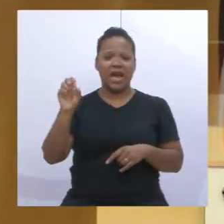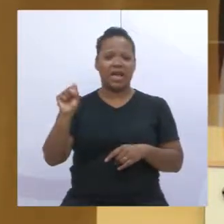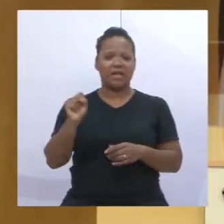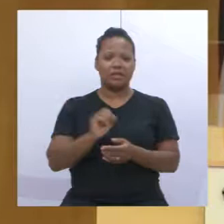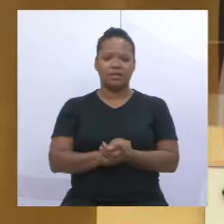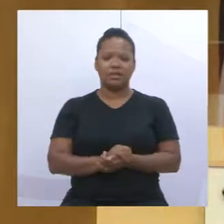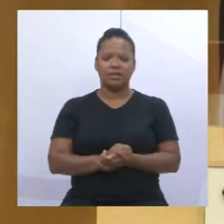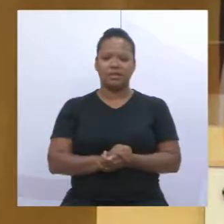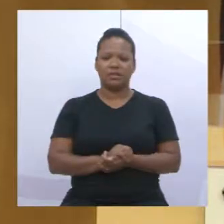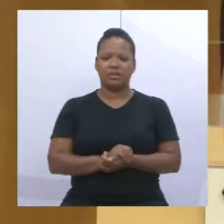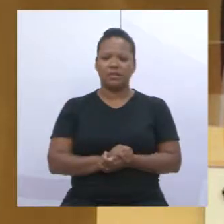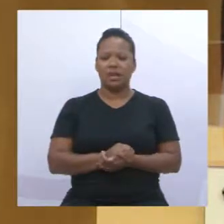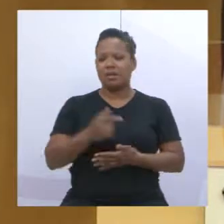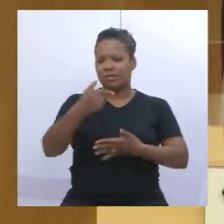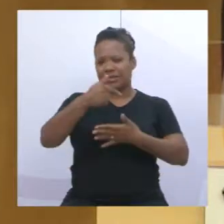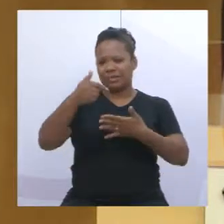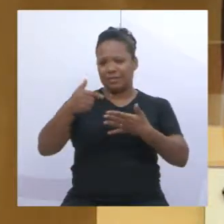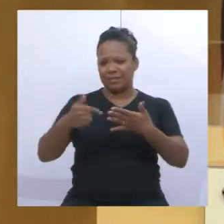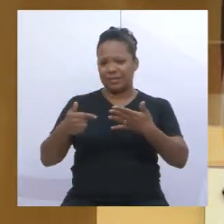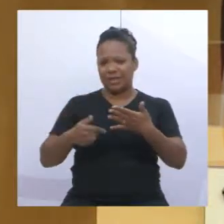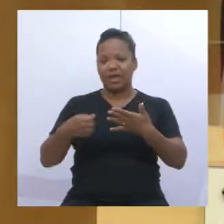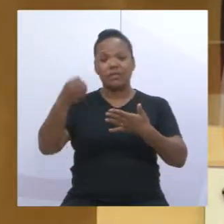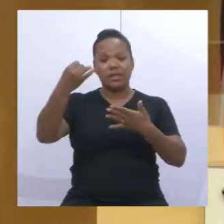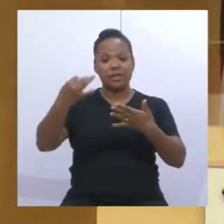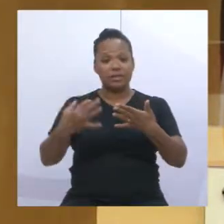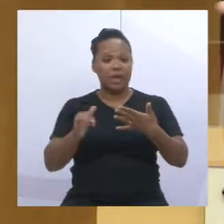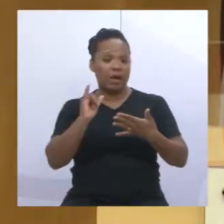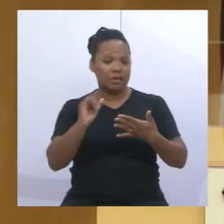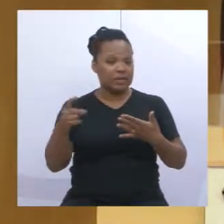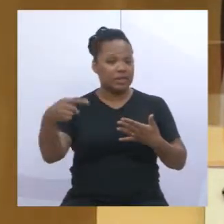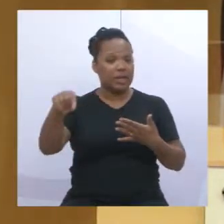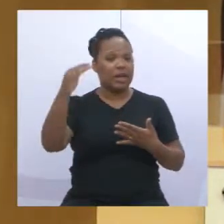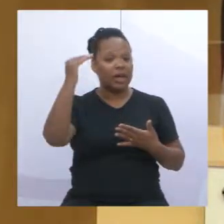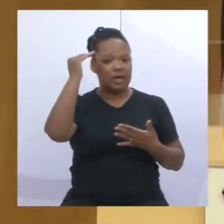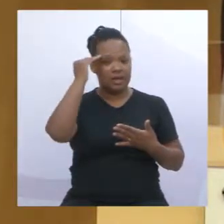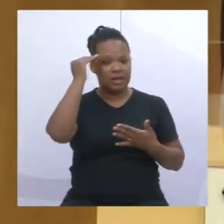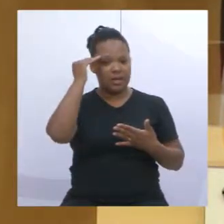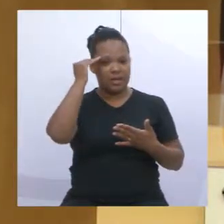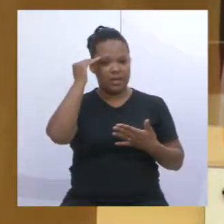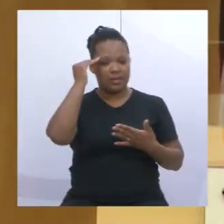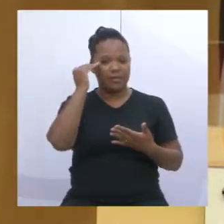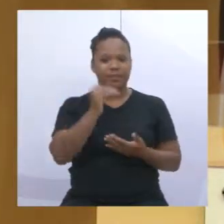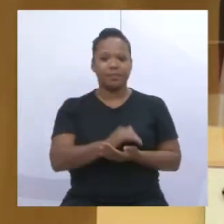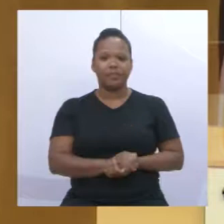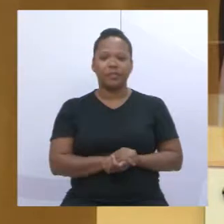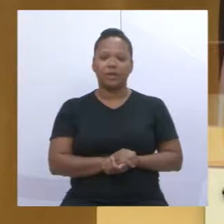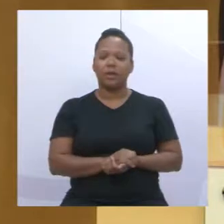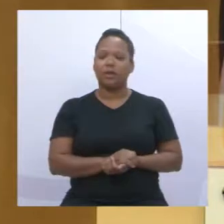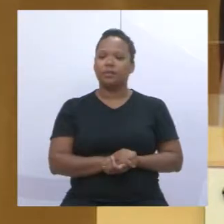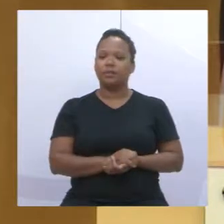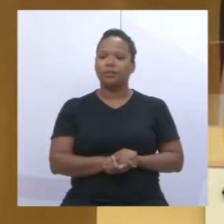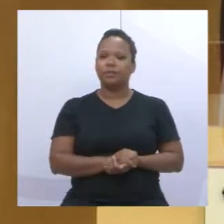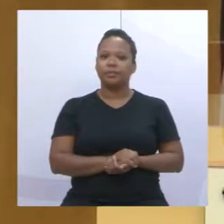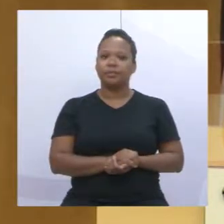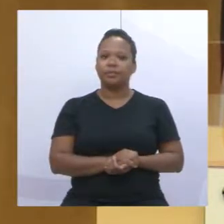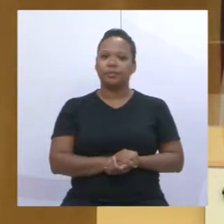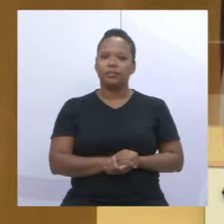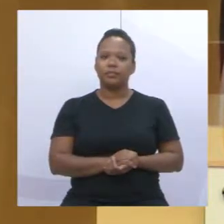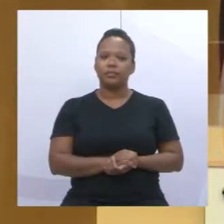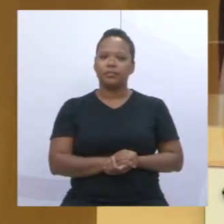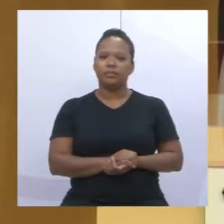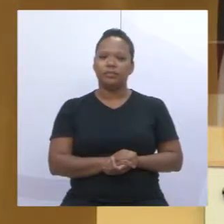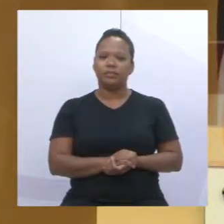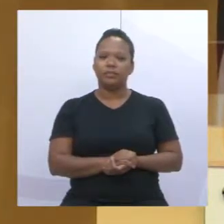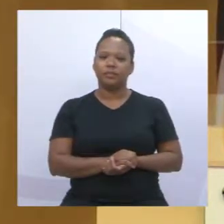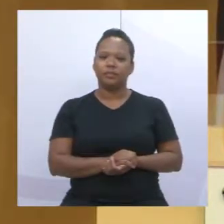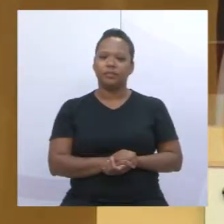chegamos a diversas pontuações que eu vou passar aqui para vocês, para que a gente pudesse chegar numa conclusão.